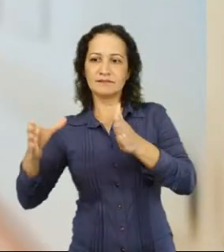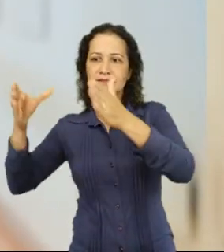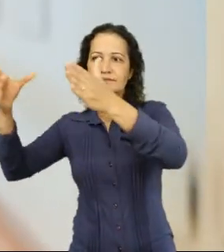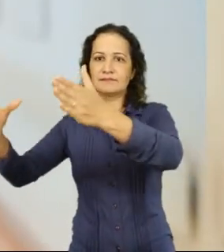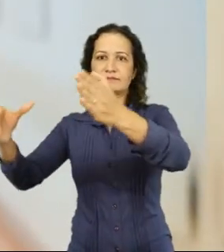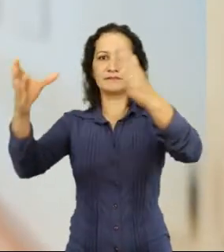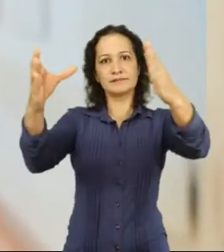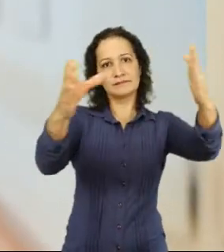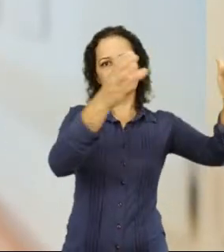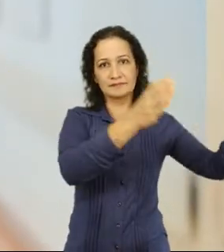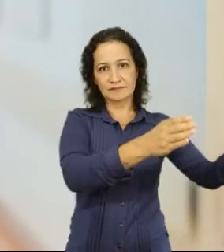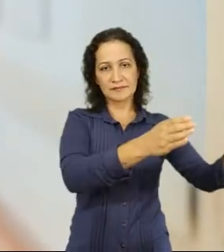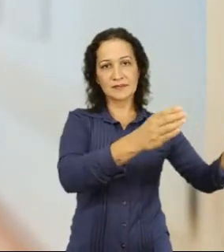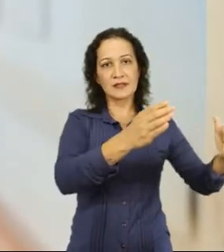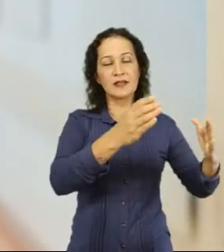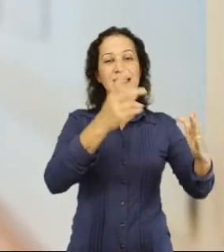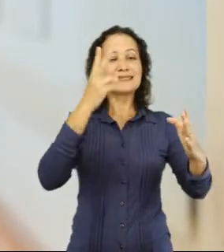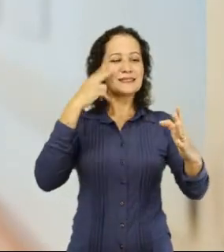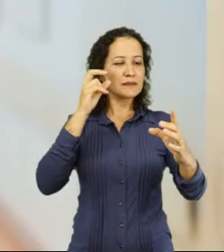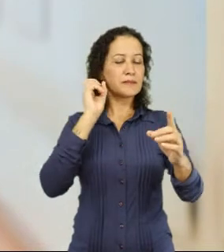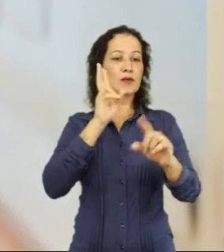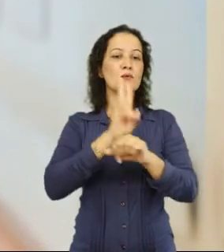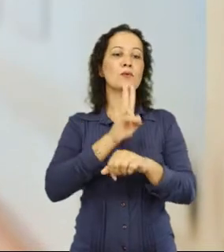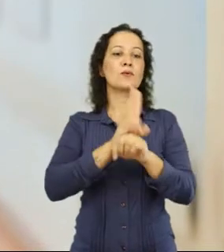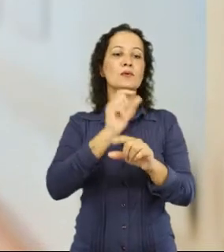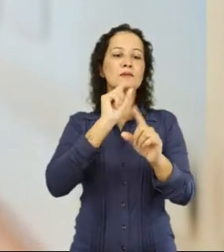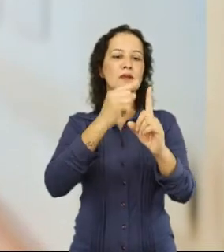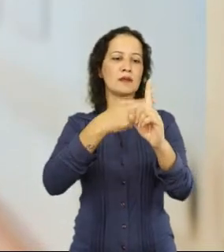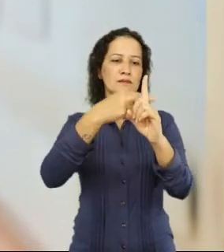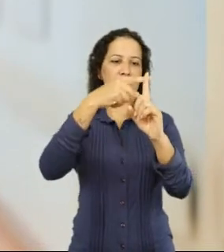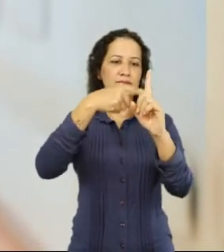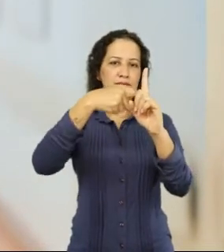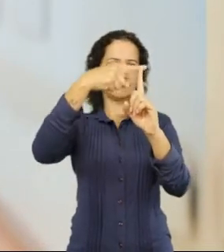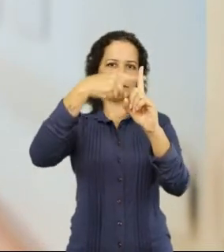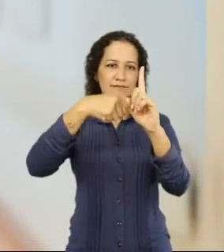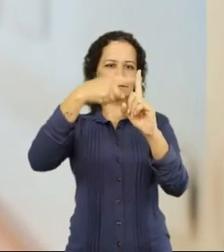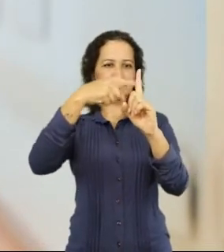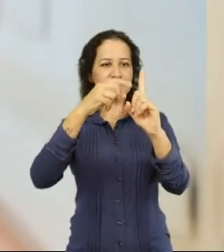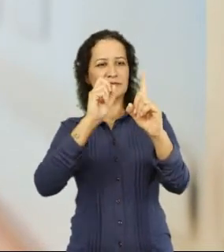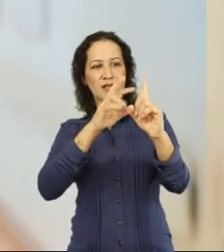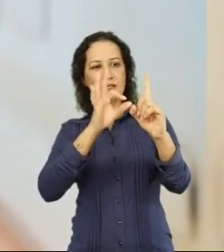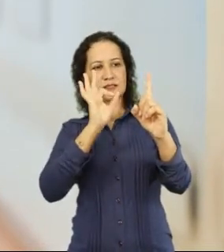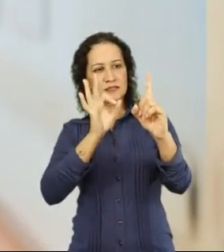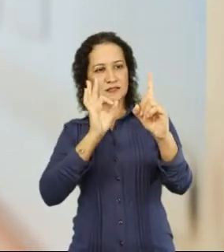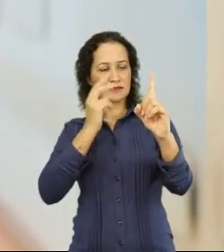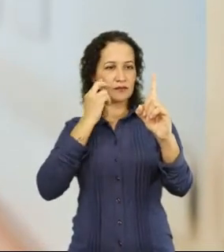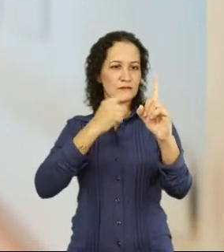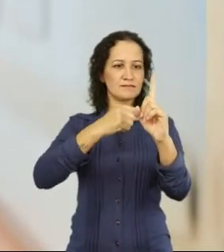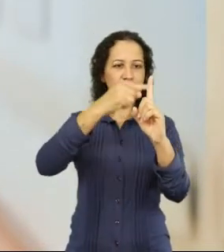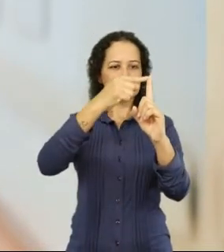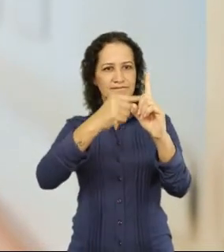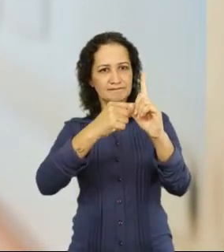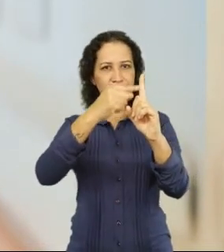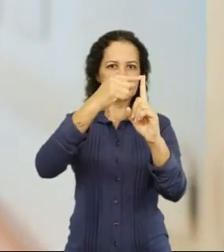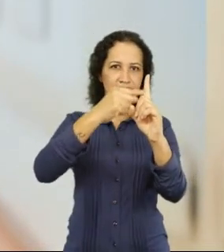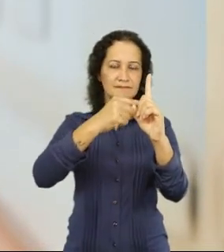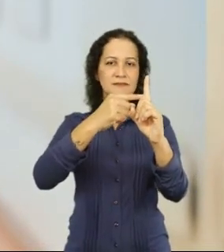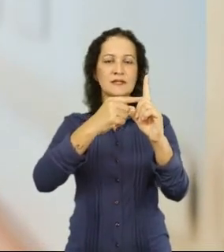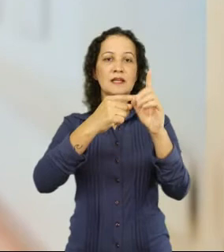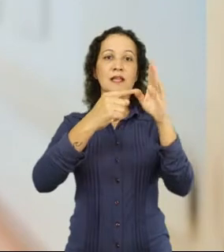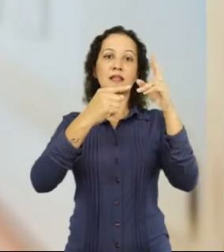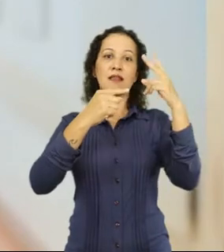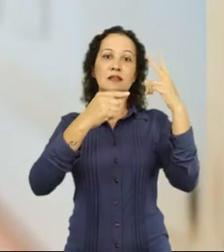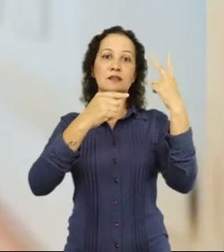térmica, seja feito o monitoramento da temperatura. E a temperatura ela deve ser sempre monitorada e mantida num parâmetro